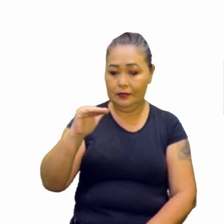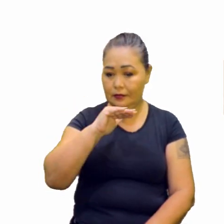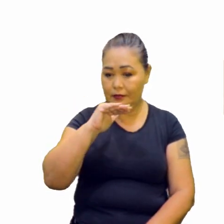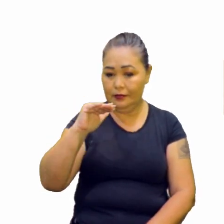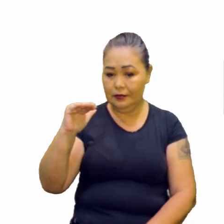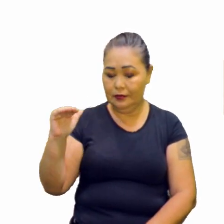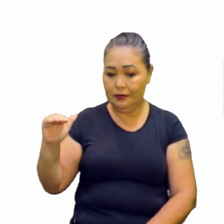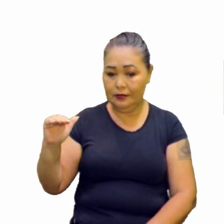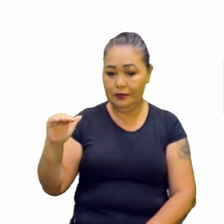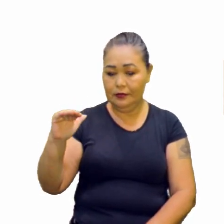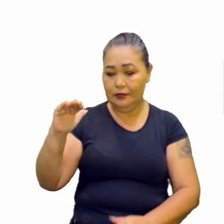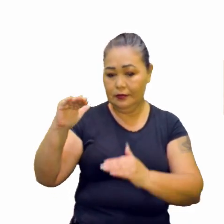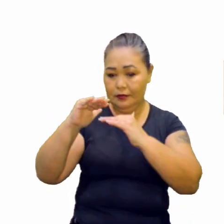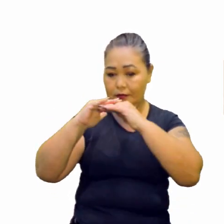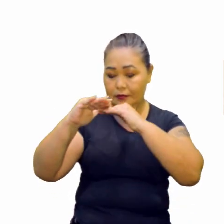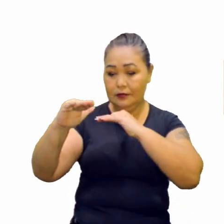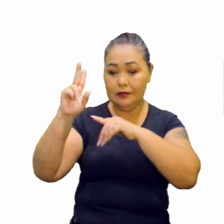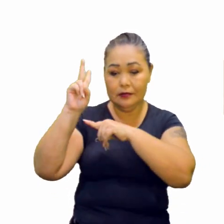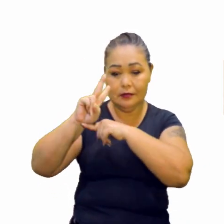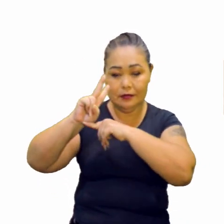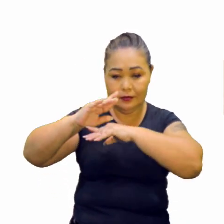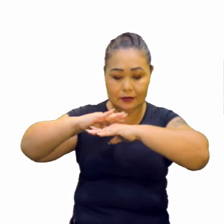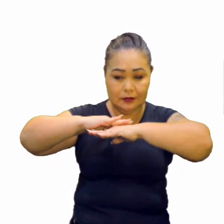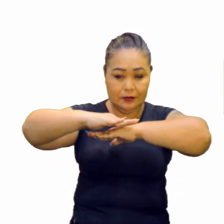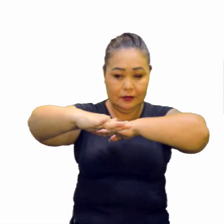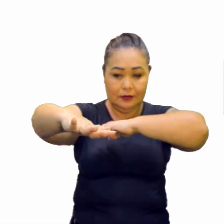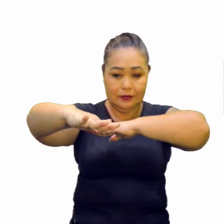de manutenção,